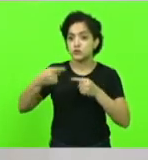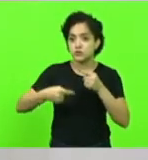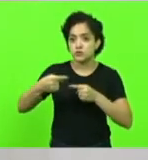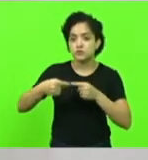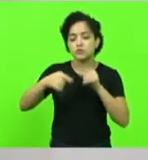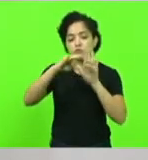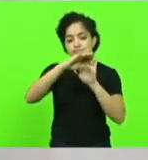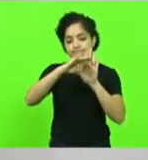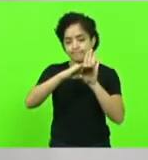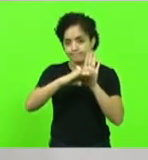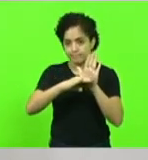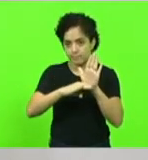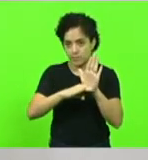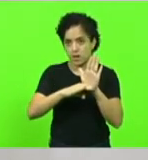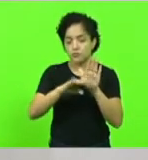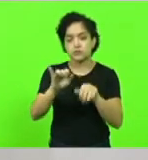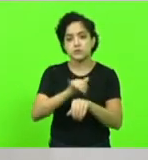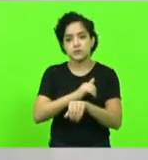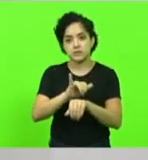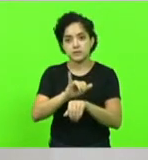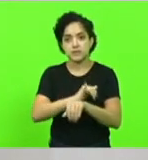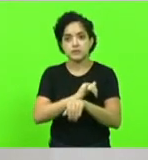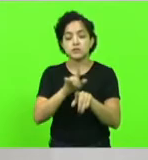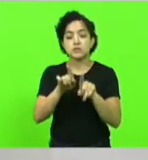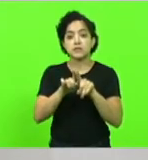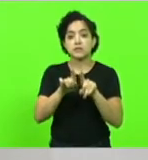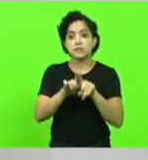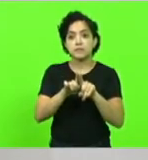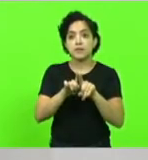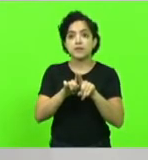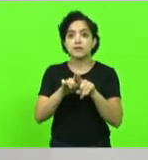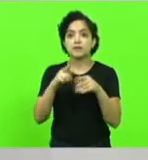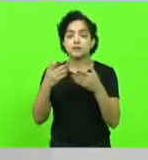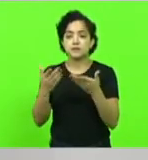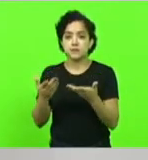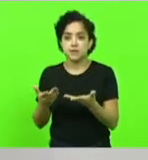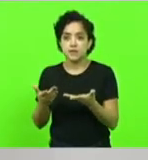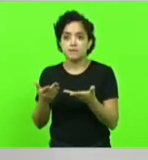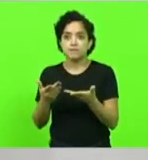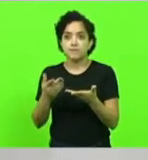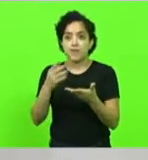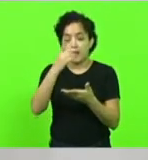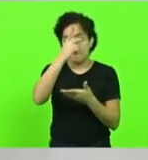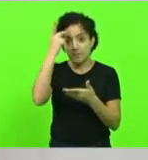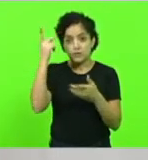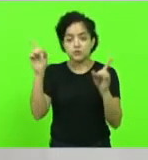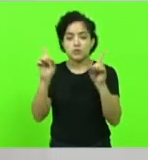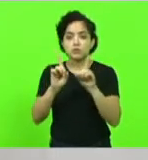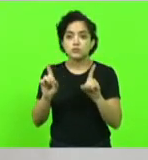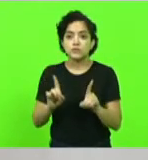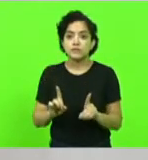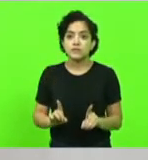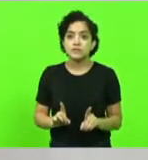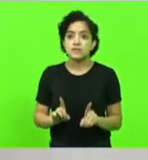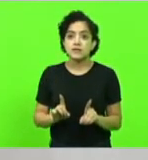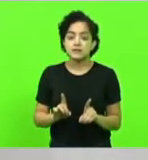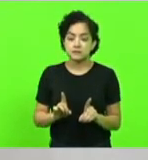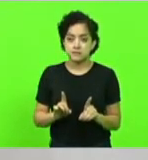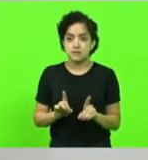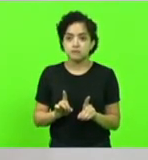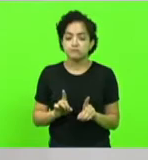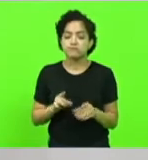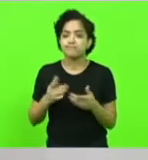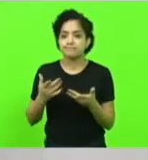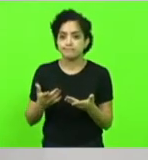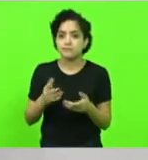pautas estratégicas, como a questão do abrigamento da pessoa com deficiência depois do desenlace dos seus